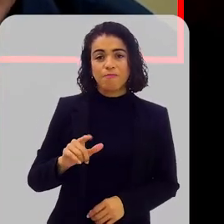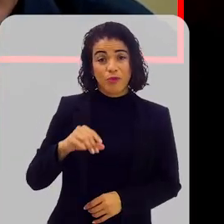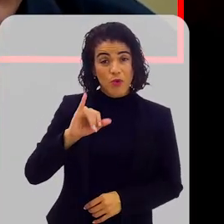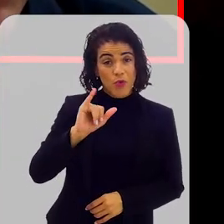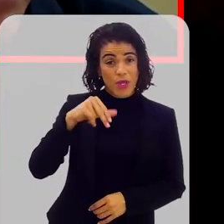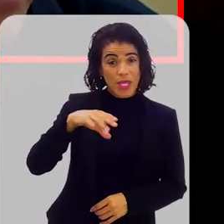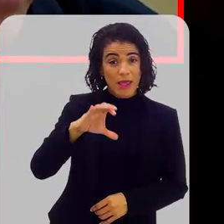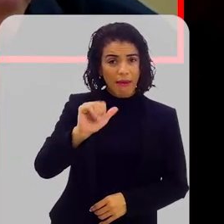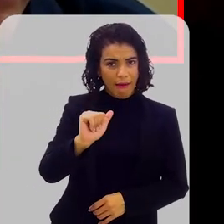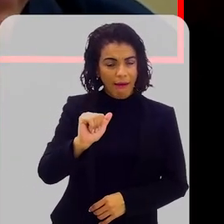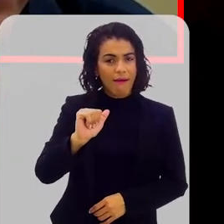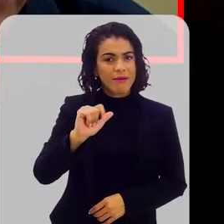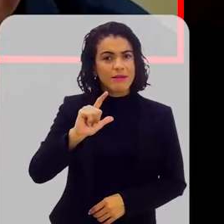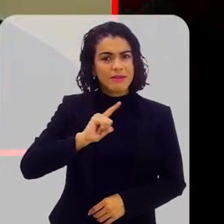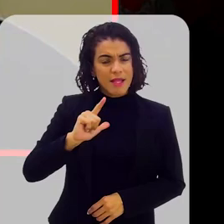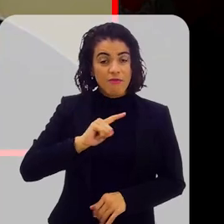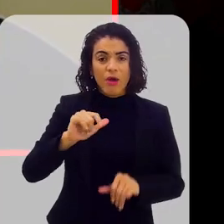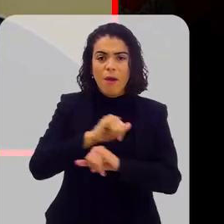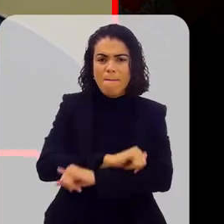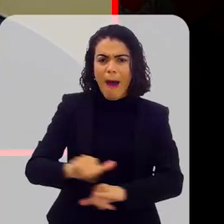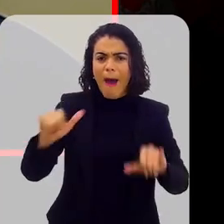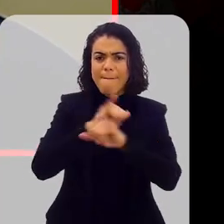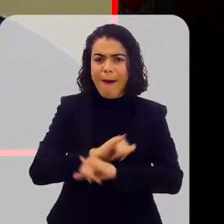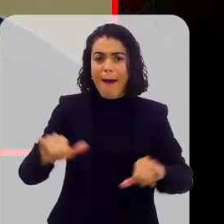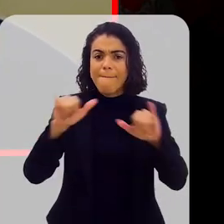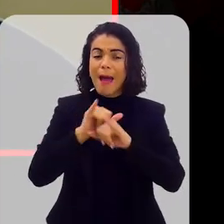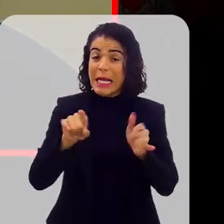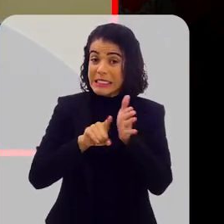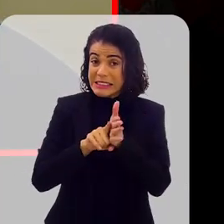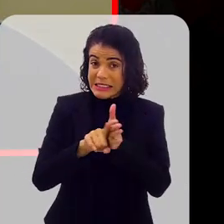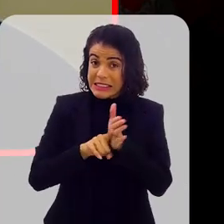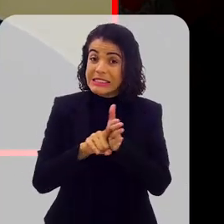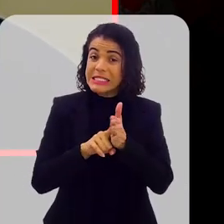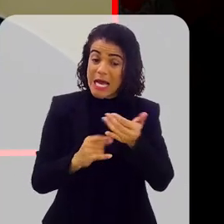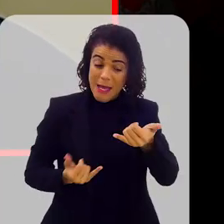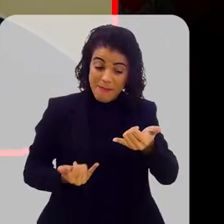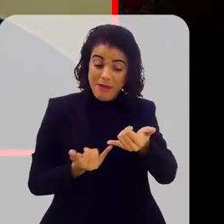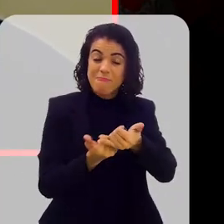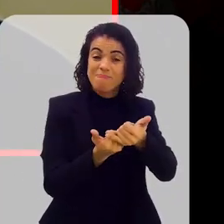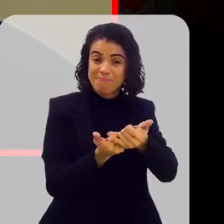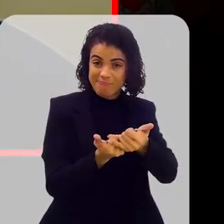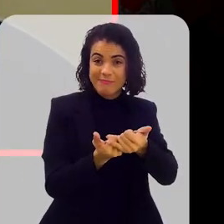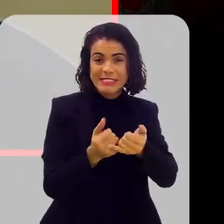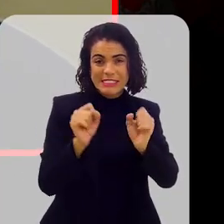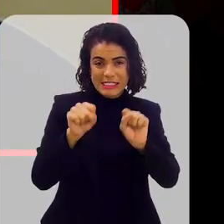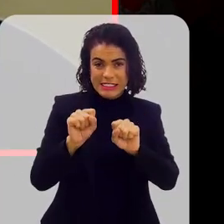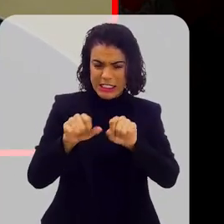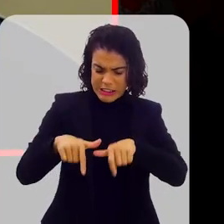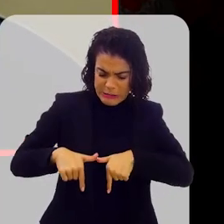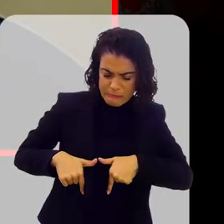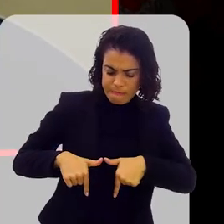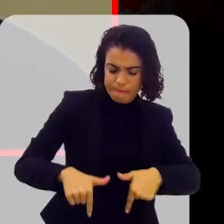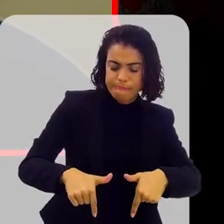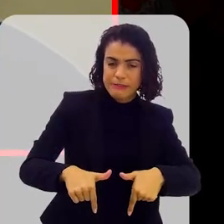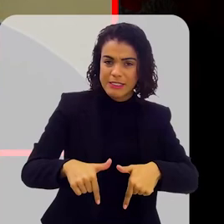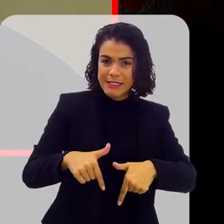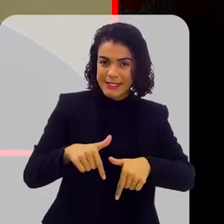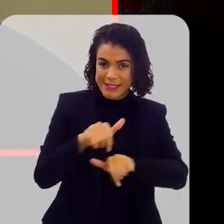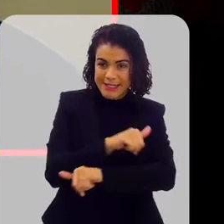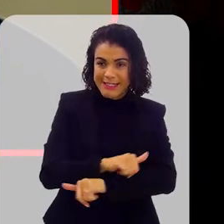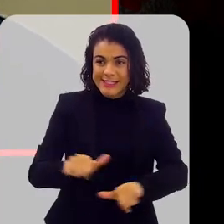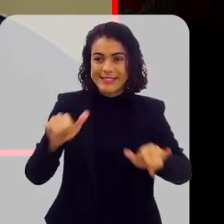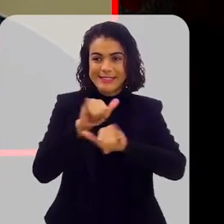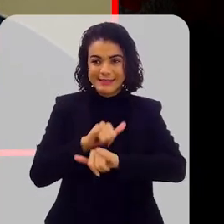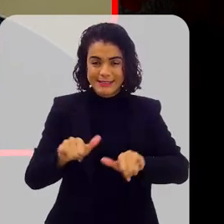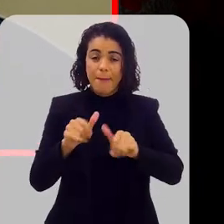teve um mutirão de exames de colonoscopia que foram feitos aqui. A gente procura se engajar nessas campanhas,